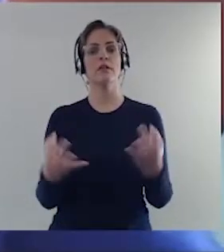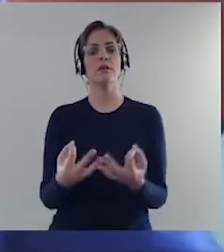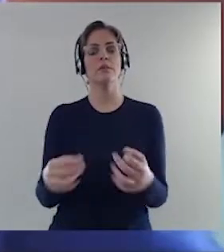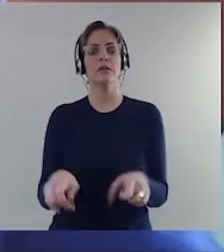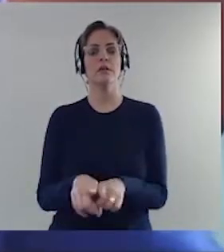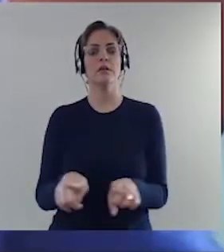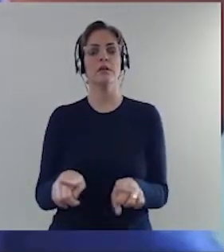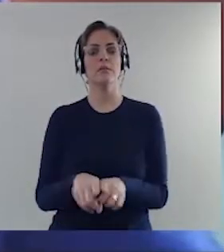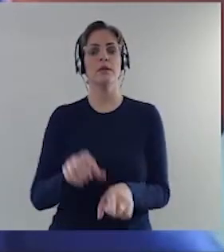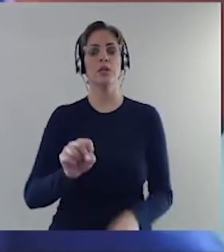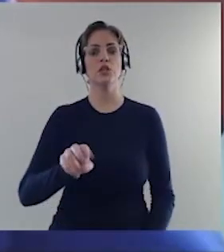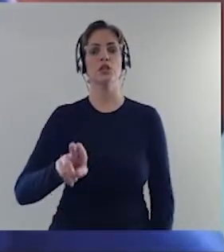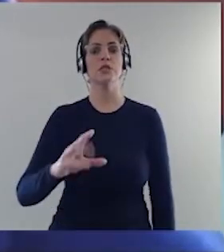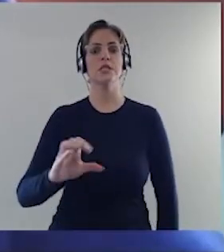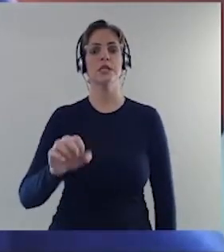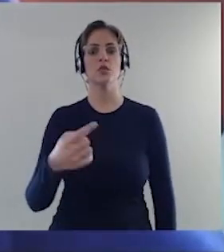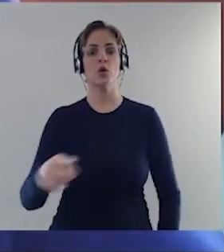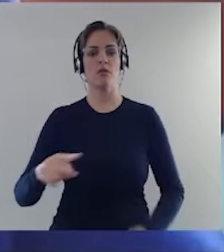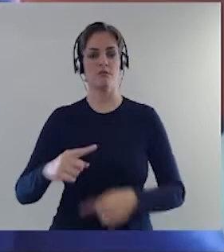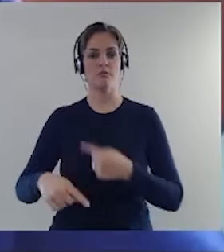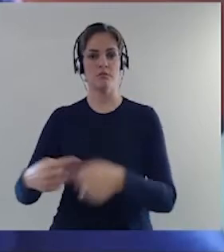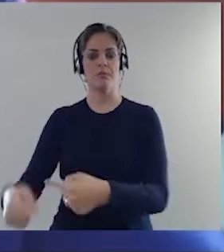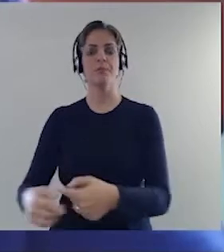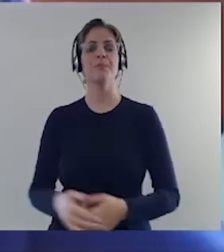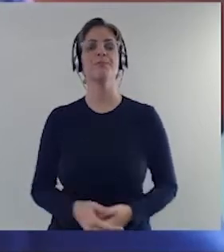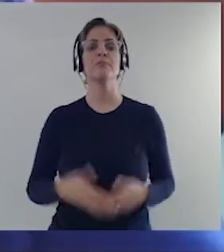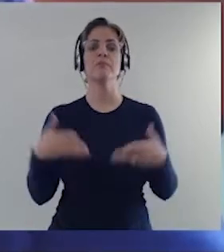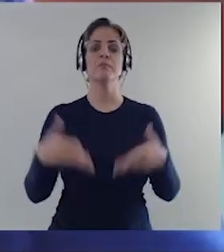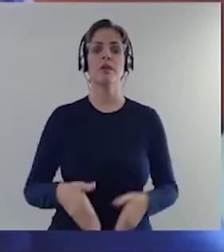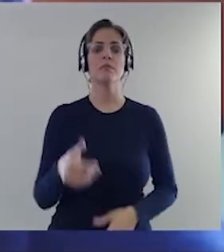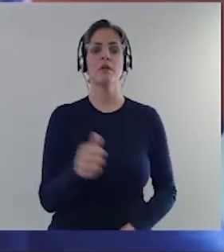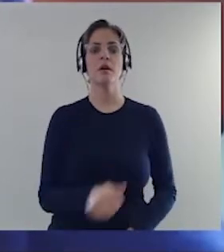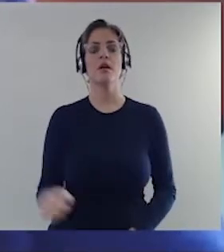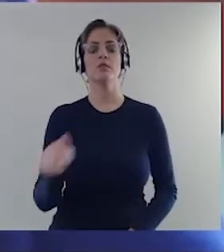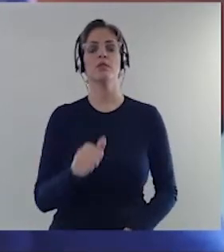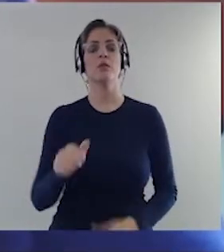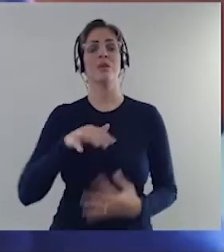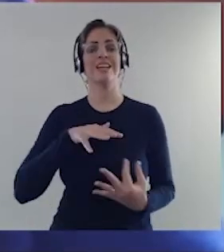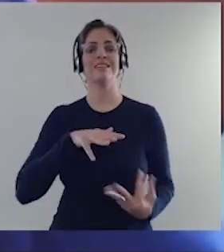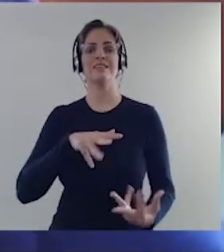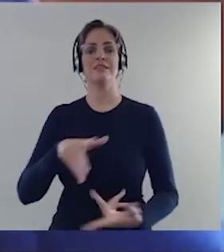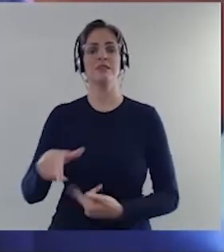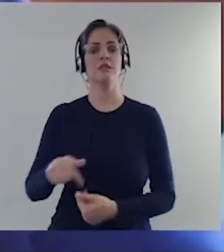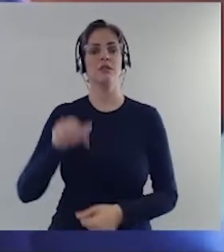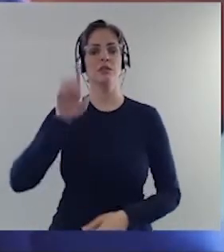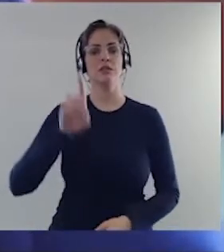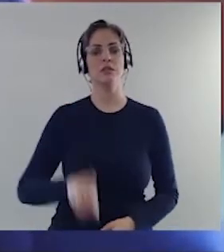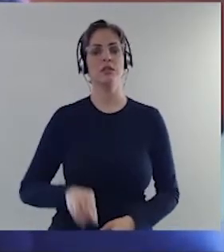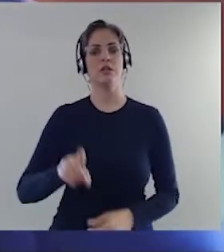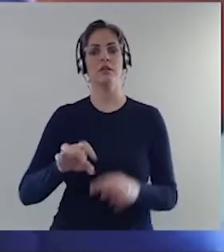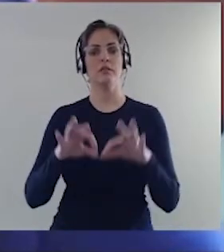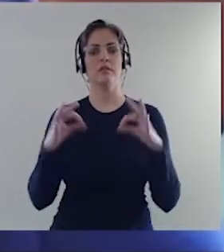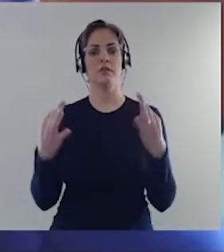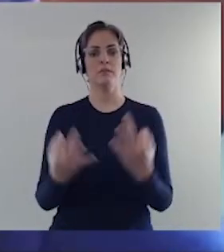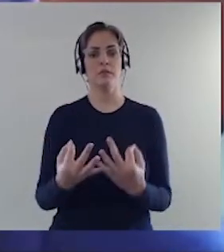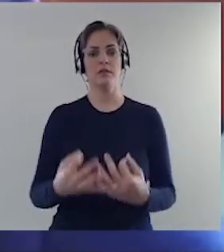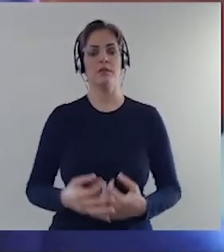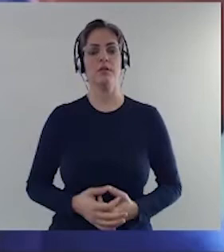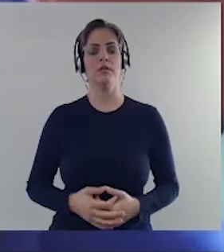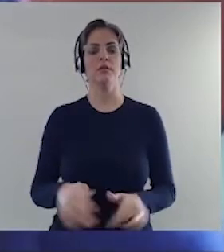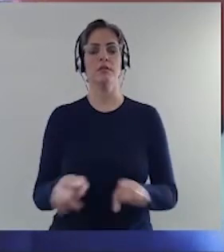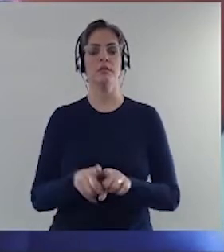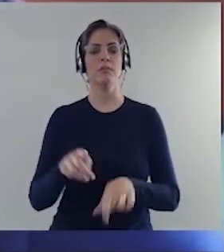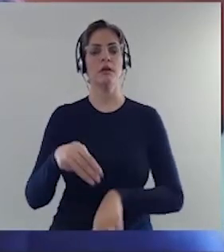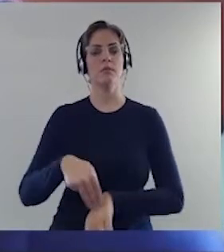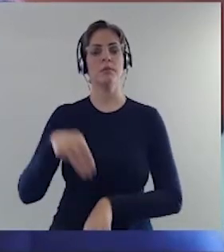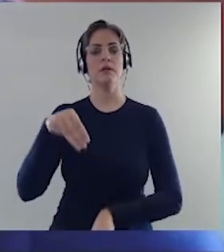e Sucessões, membro da Associação Internacional de Direito de Família e